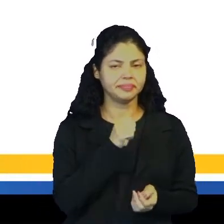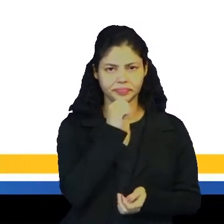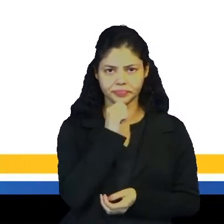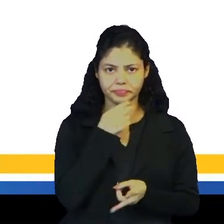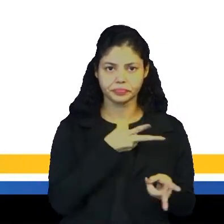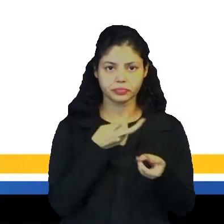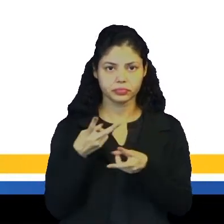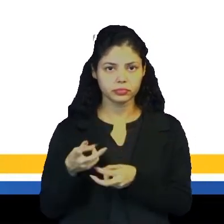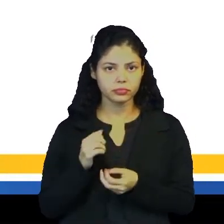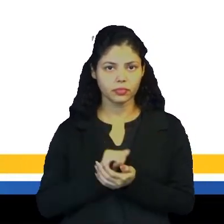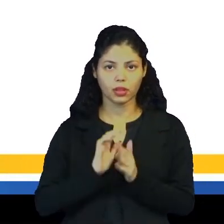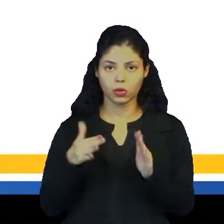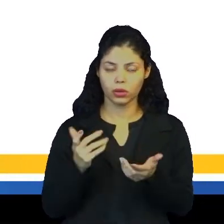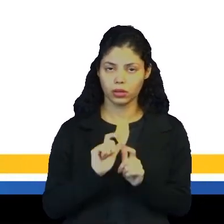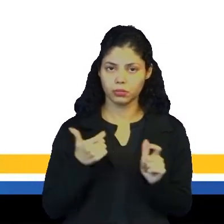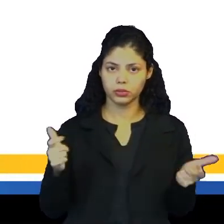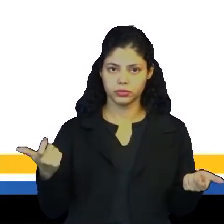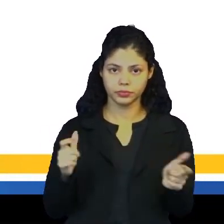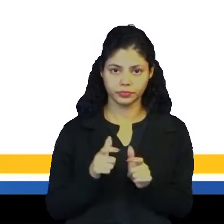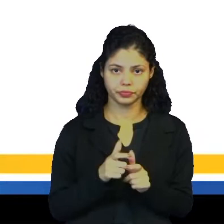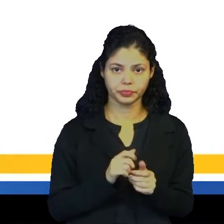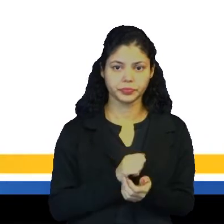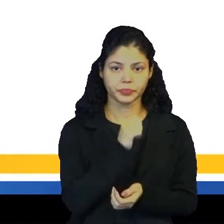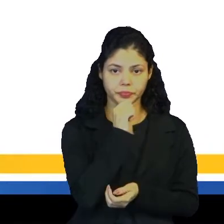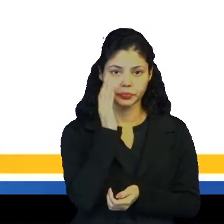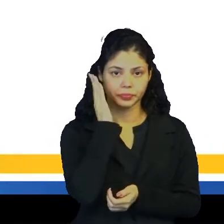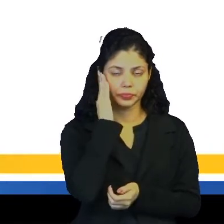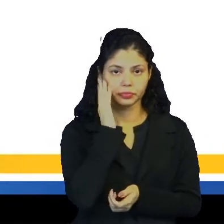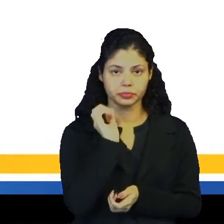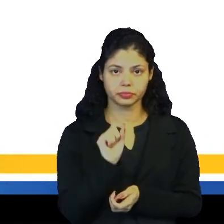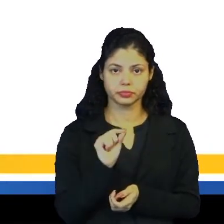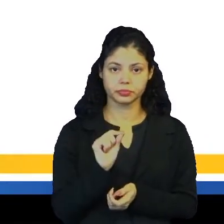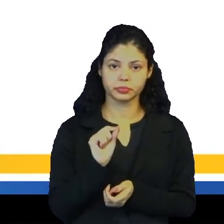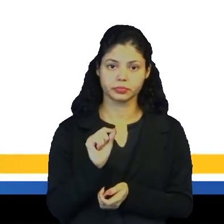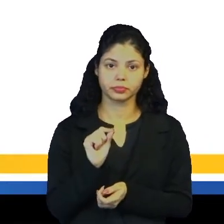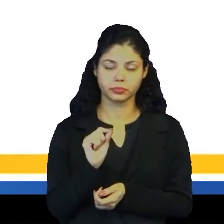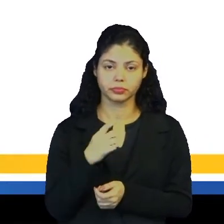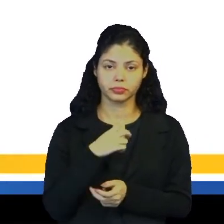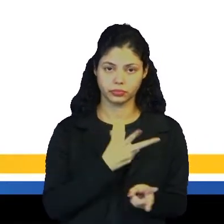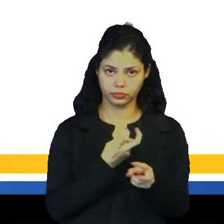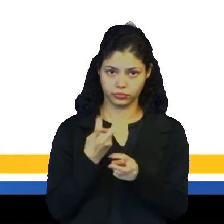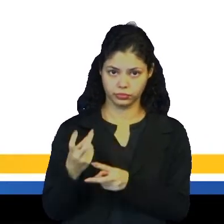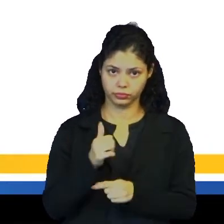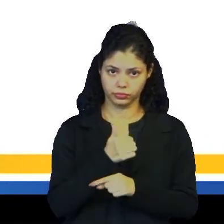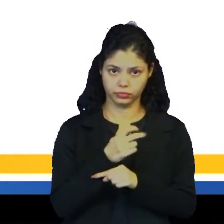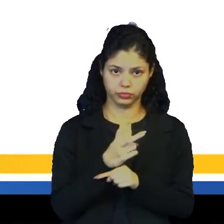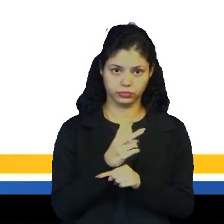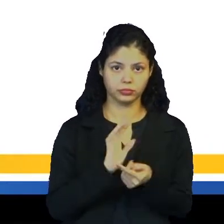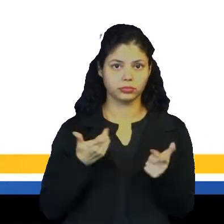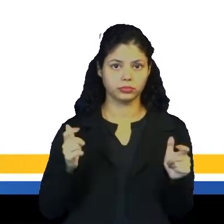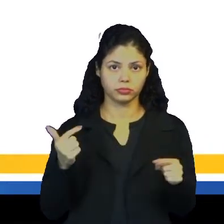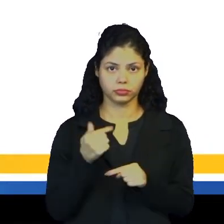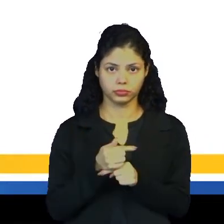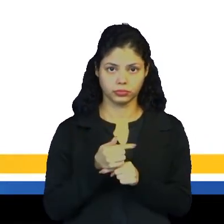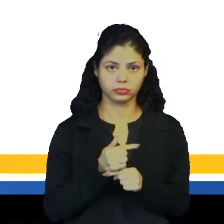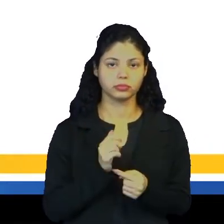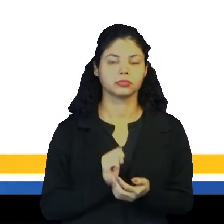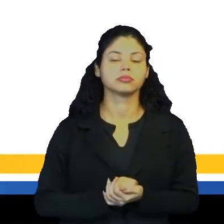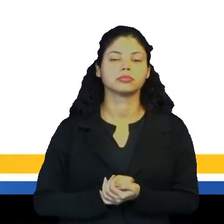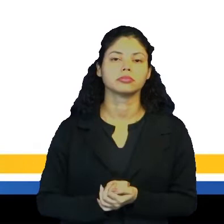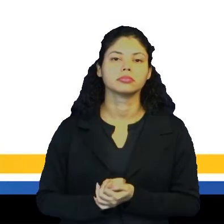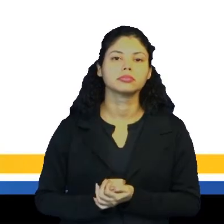numeradores e verificar quem é maior, quem é menor. Entendemos ali, percebemos, que o 15 ele é maior que